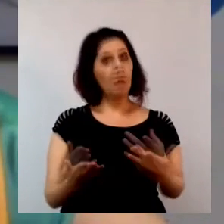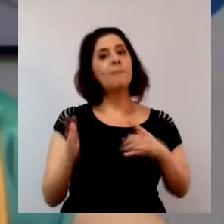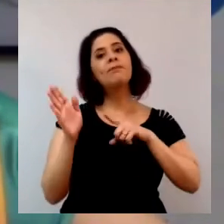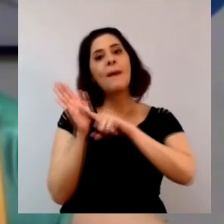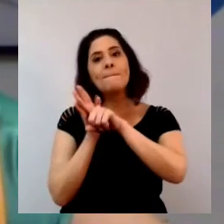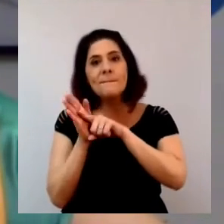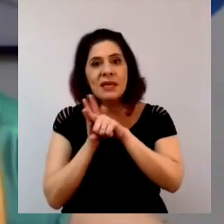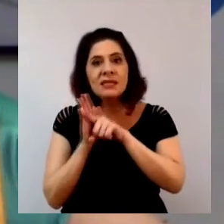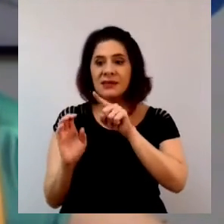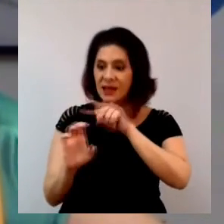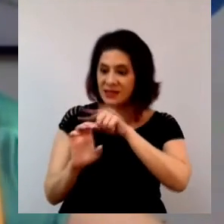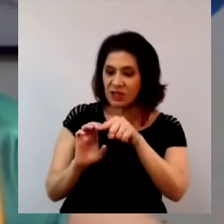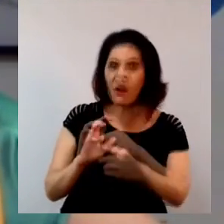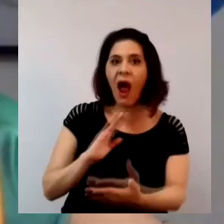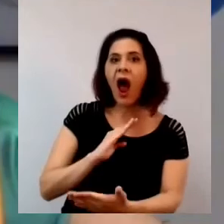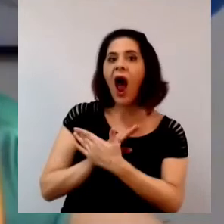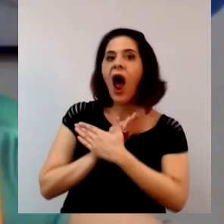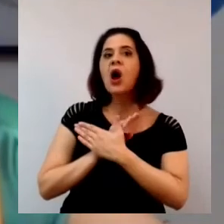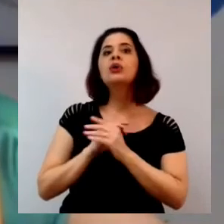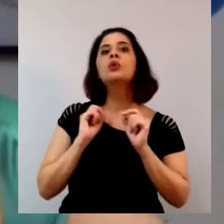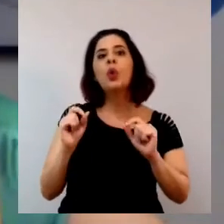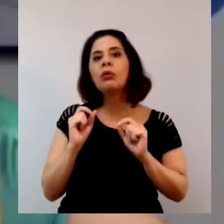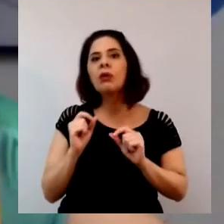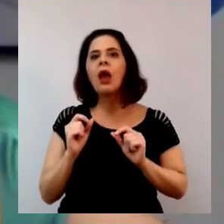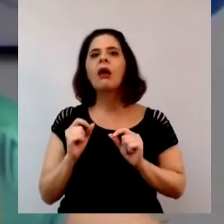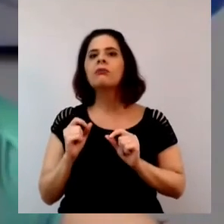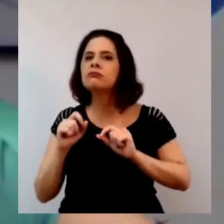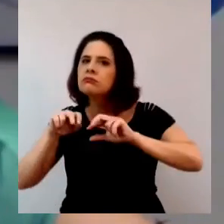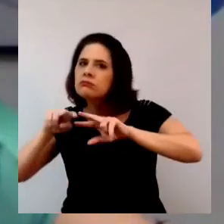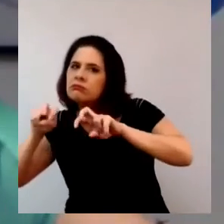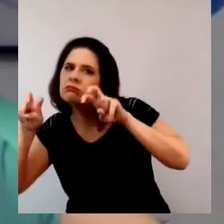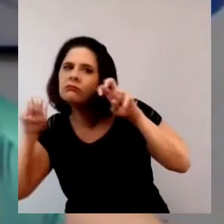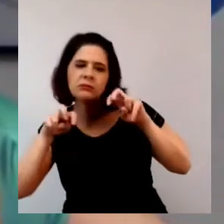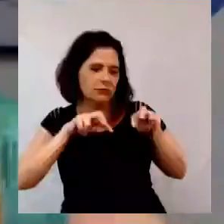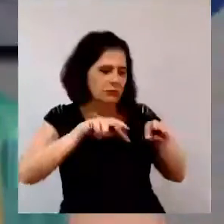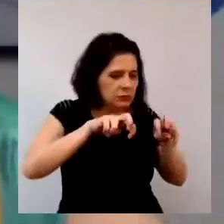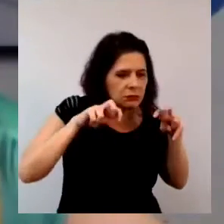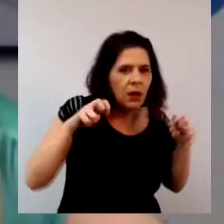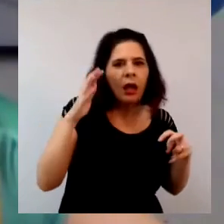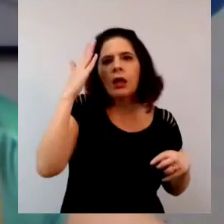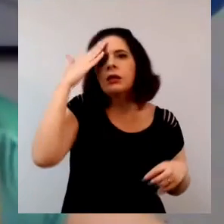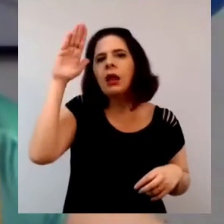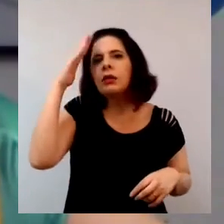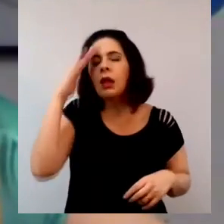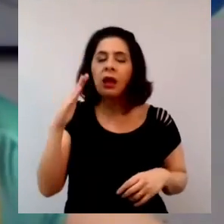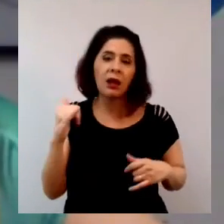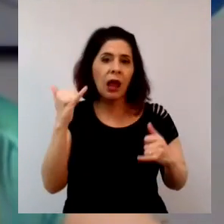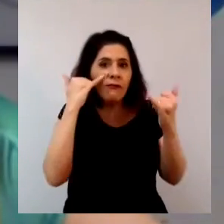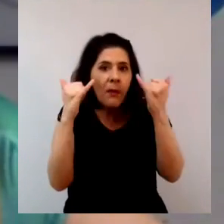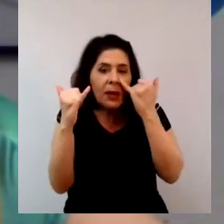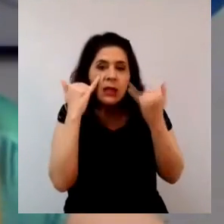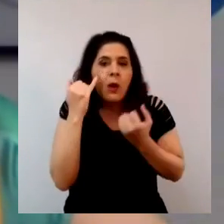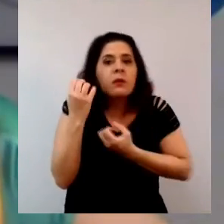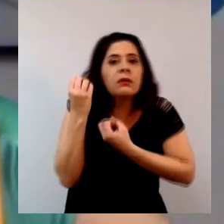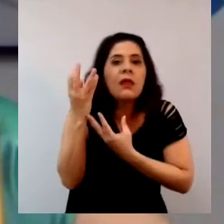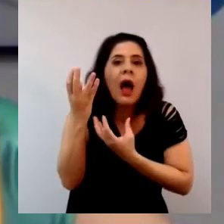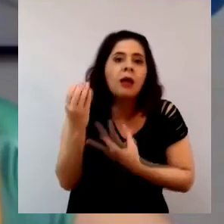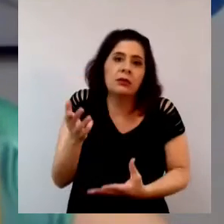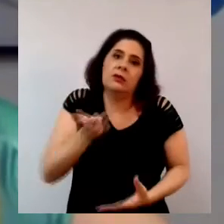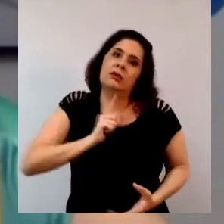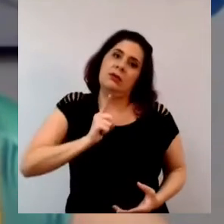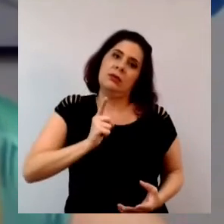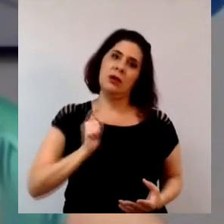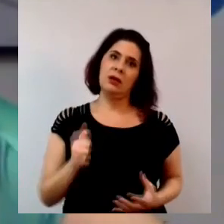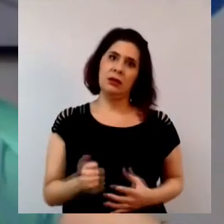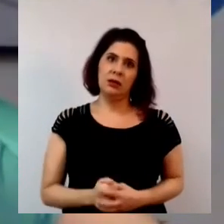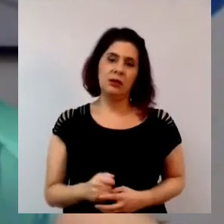navegar nisso tudo, e os dados estão aí, as pessoas estão aí para a gente, como a Lola falou, sentar e conversar com as